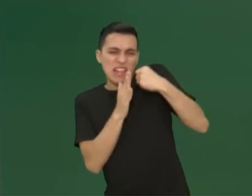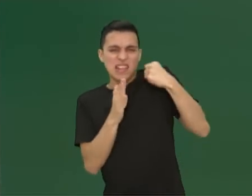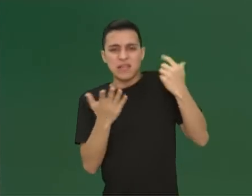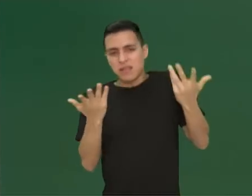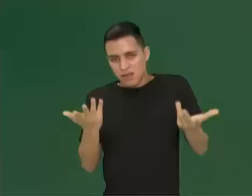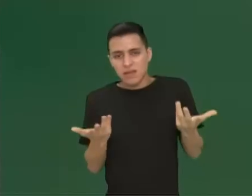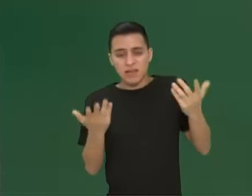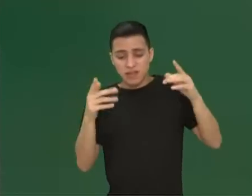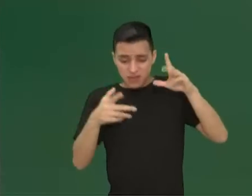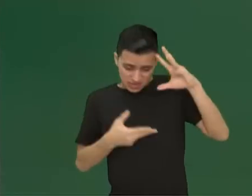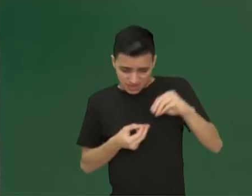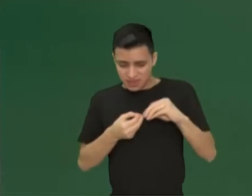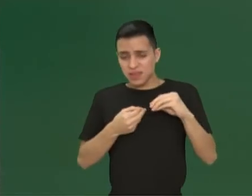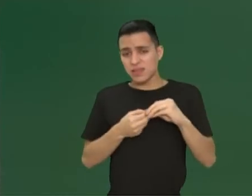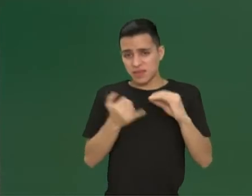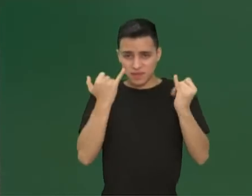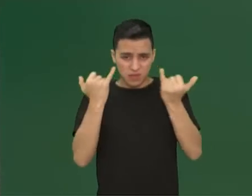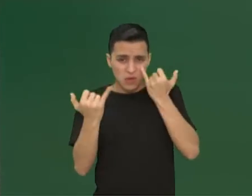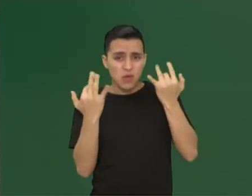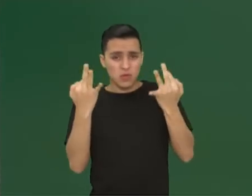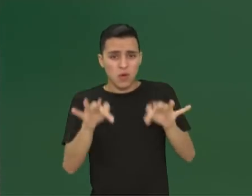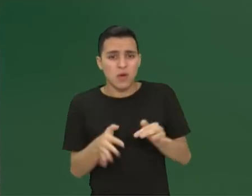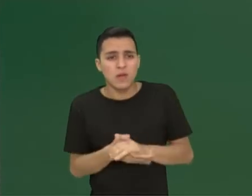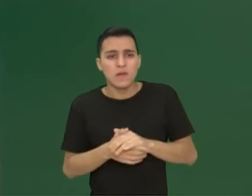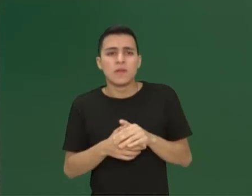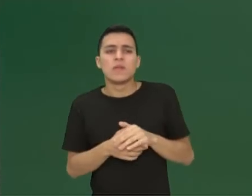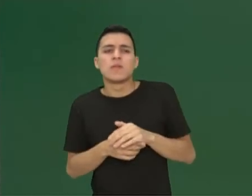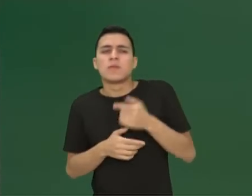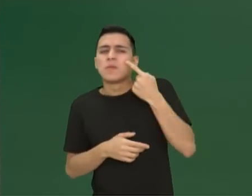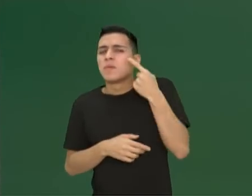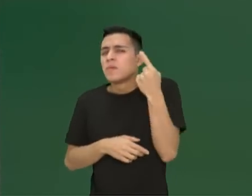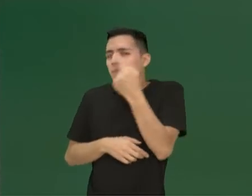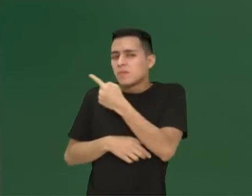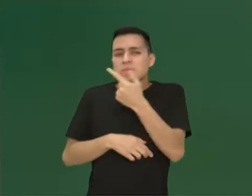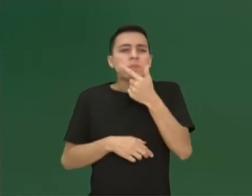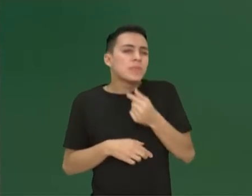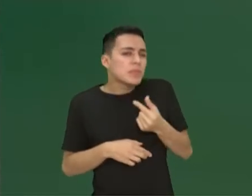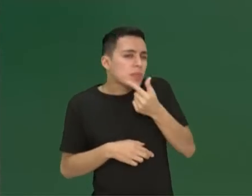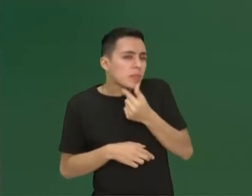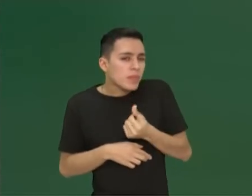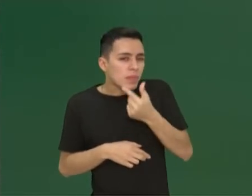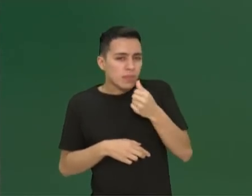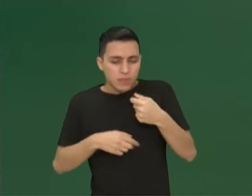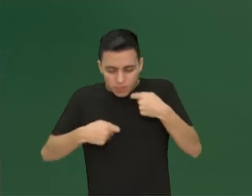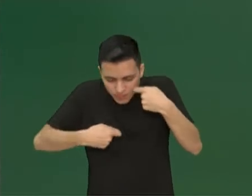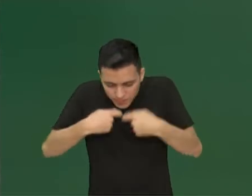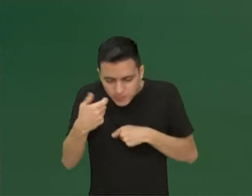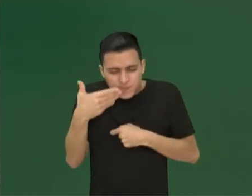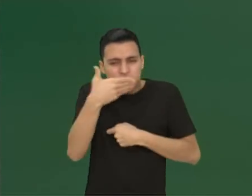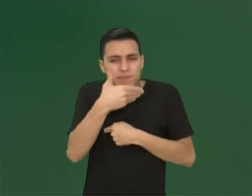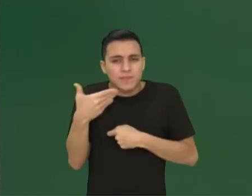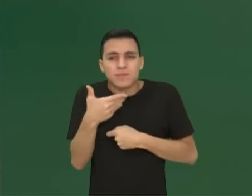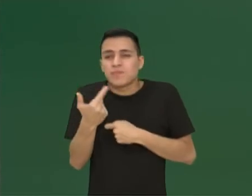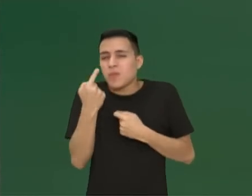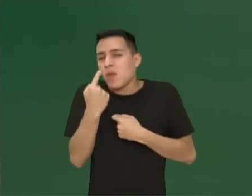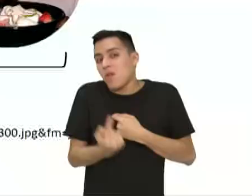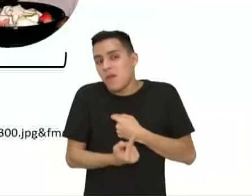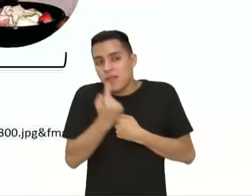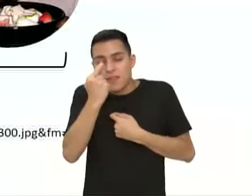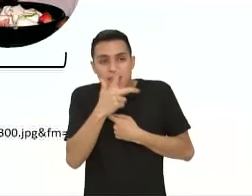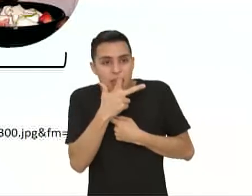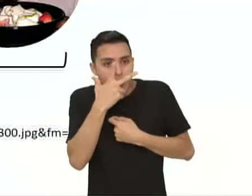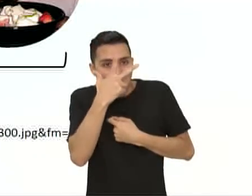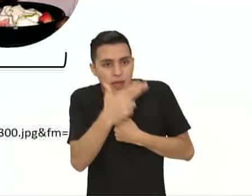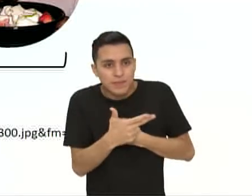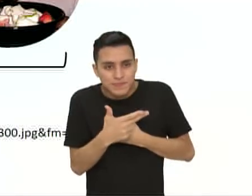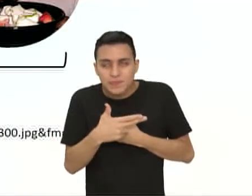essa informação, dor. A terceira, olha esse rapaz comendo uma sobremesa ali. Olha a cara dele, eu acho que ele está com